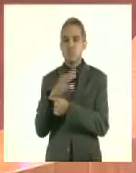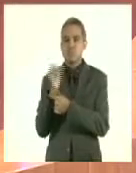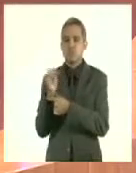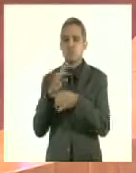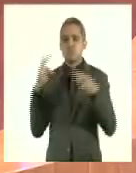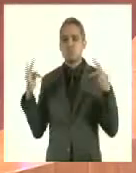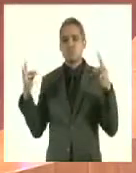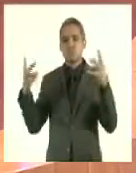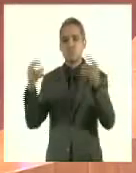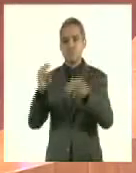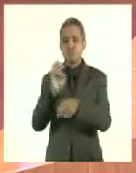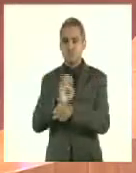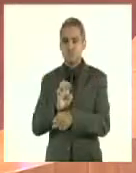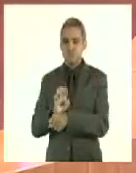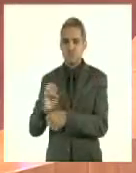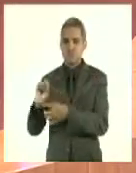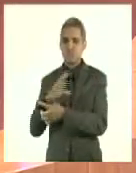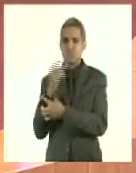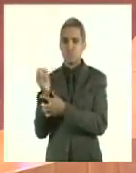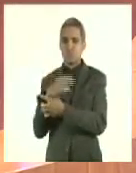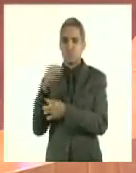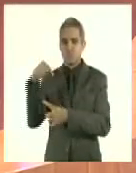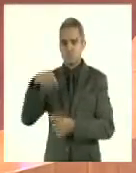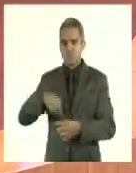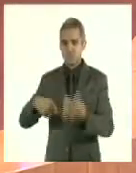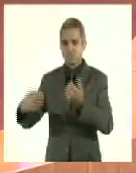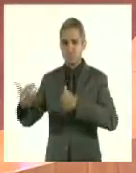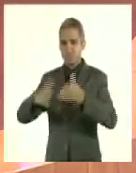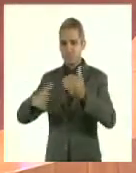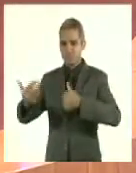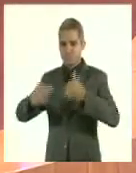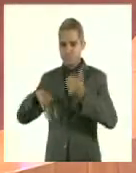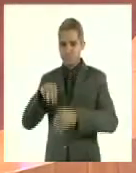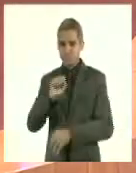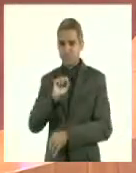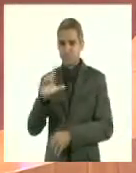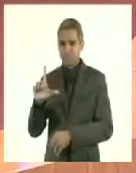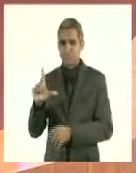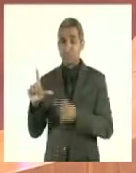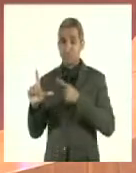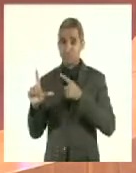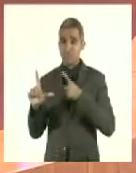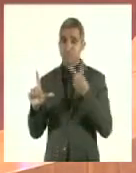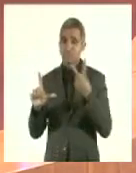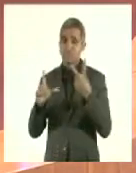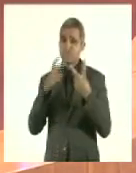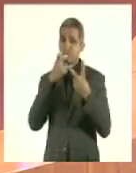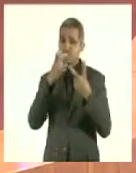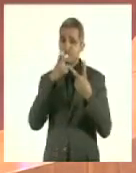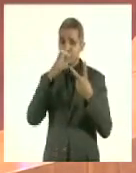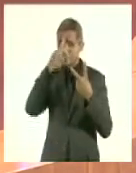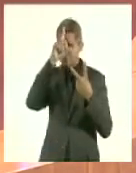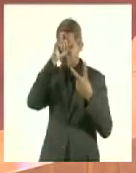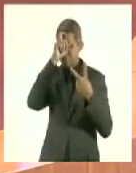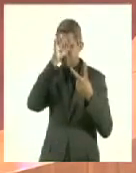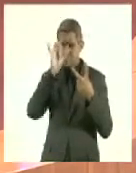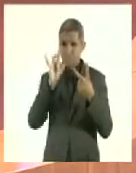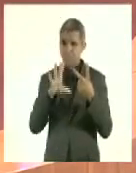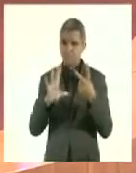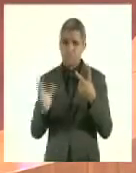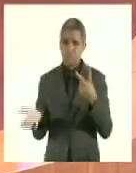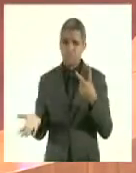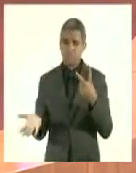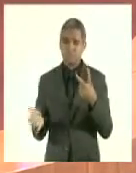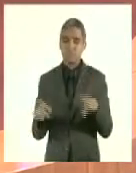inteiro e dar atendimento com dois hospitais. Dizer a Vossa Excelência que o Hospital da